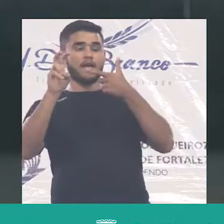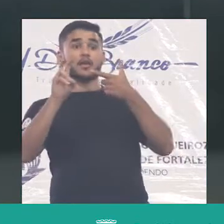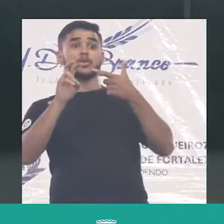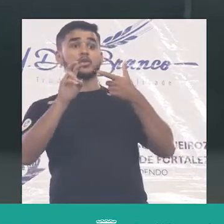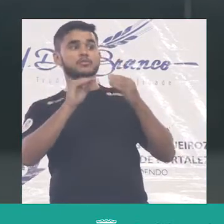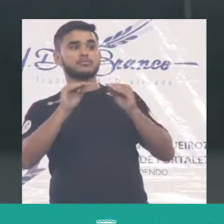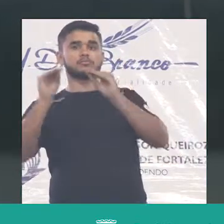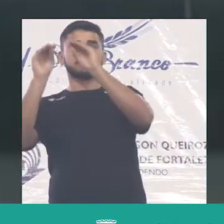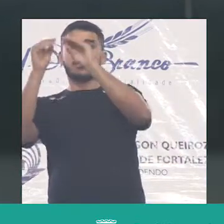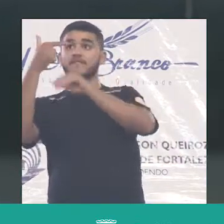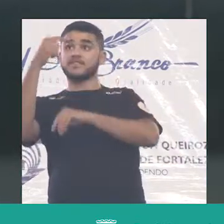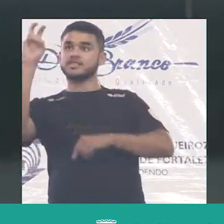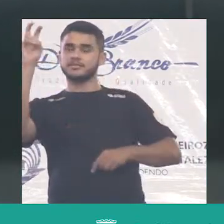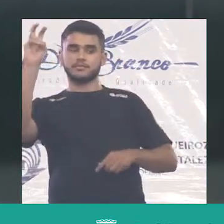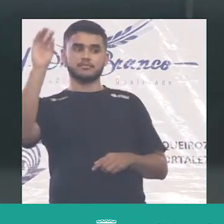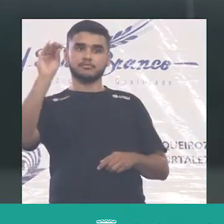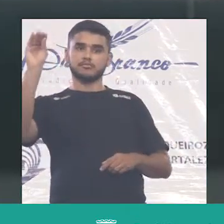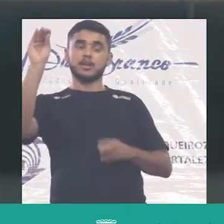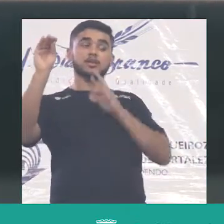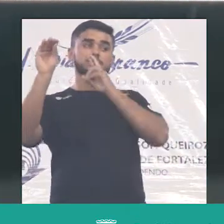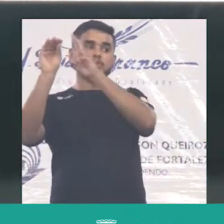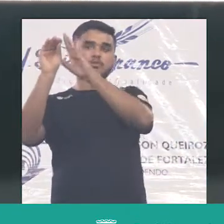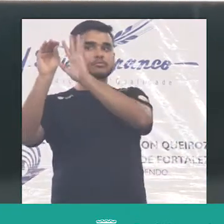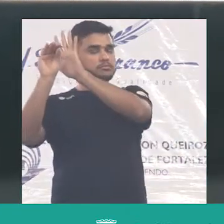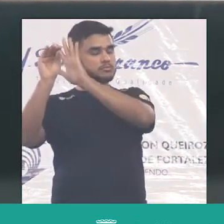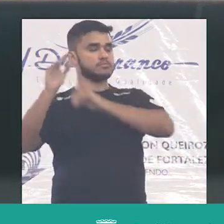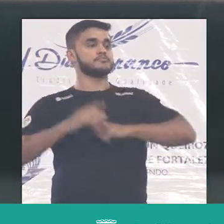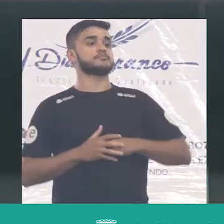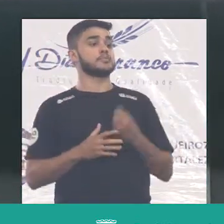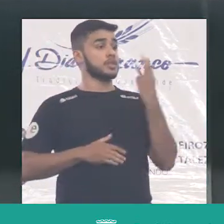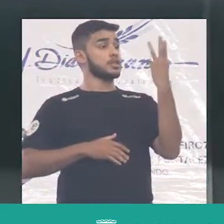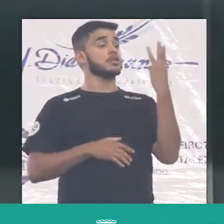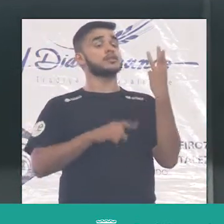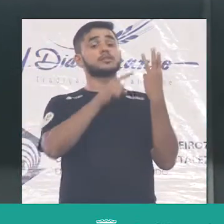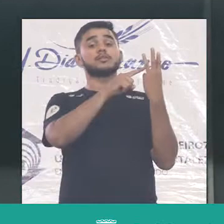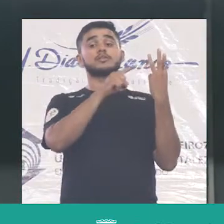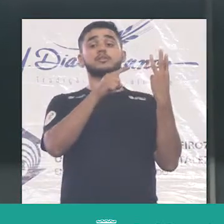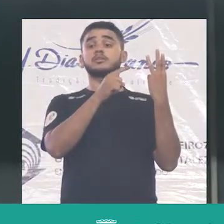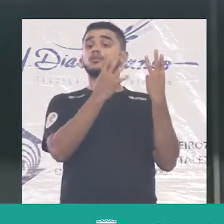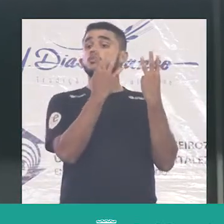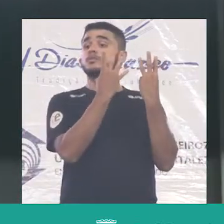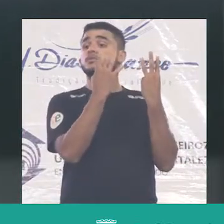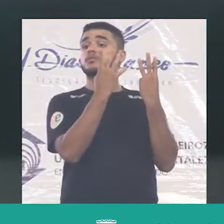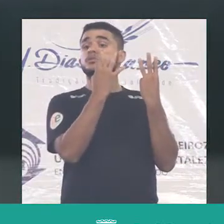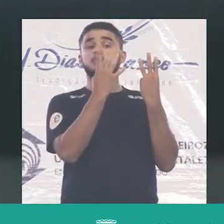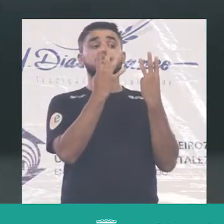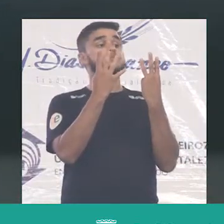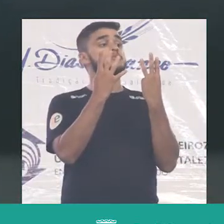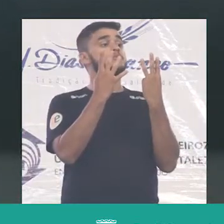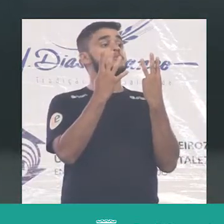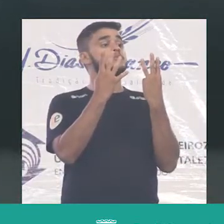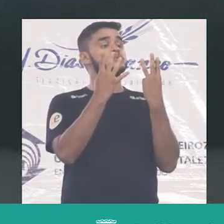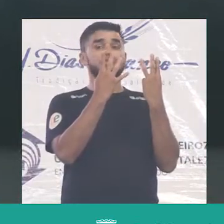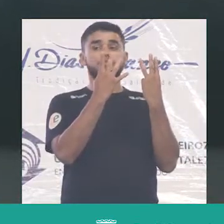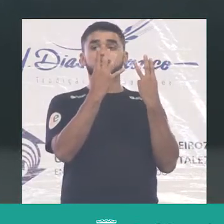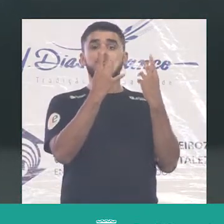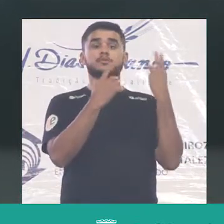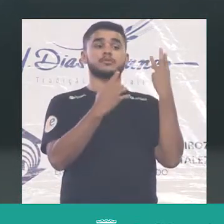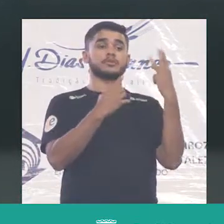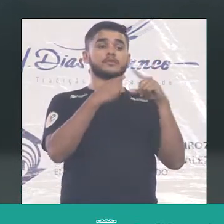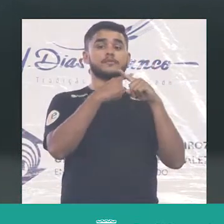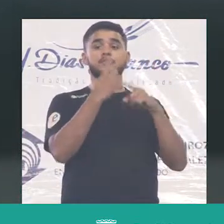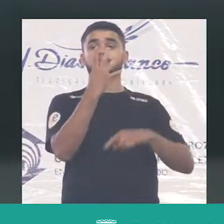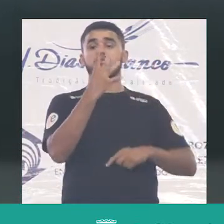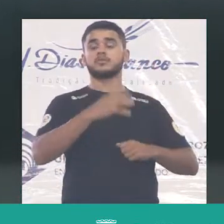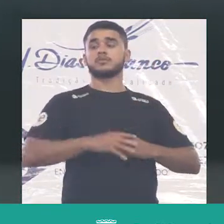o 5 e bota 25. Foi que sobrou? O 3? Depois do 3 vem quem? 4. Quanto é 3